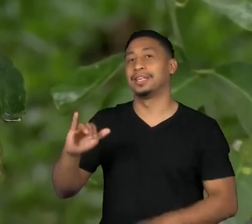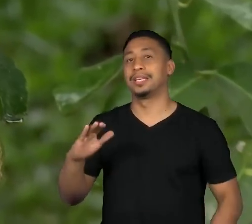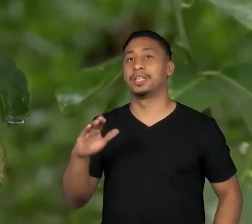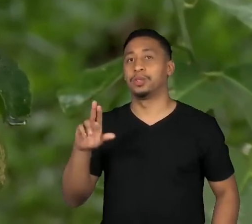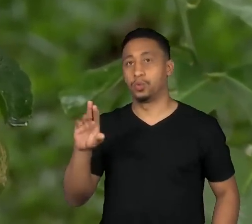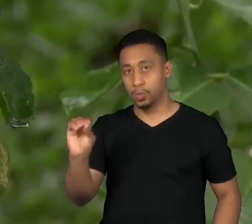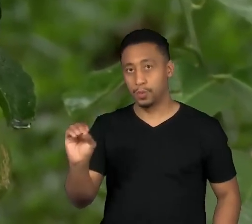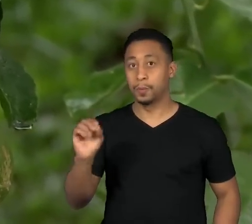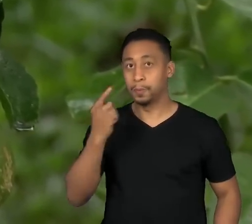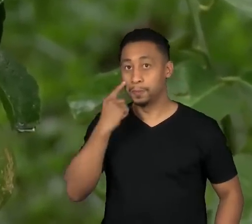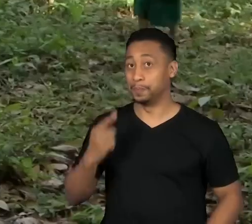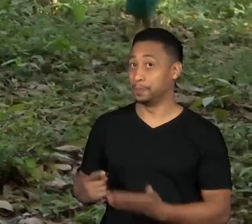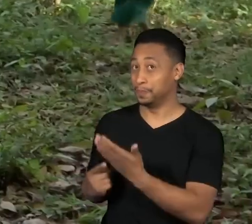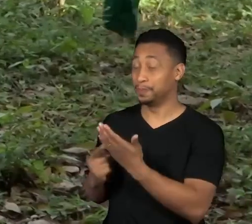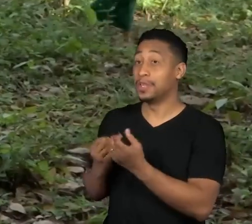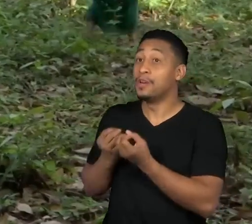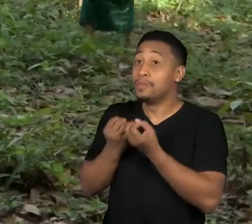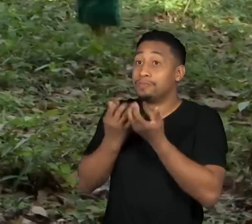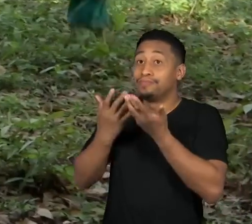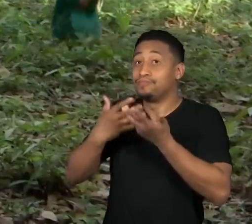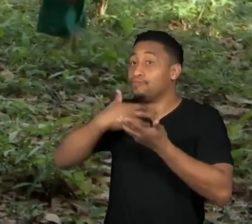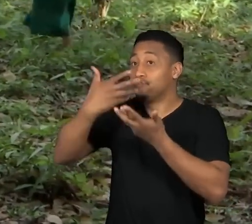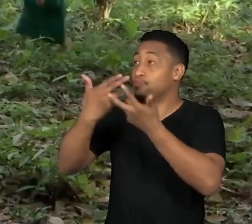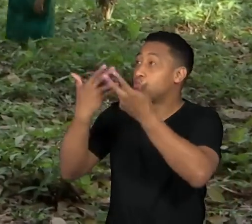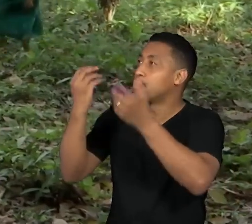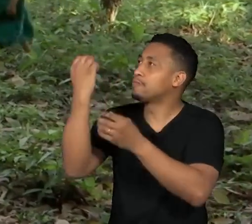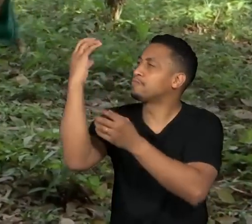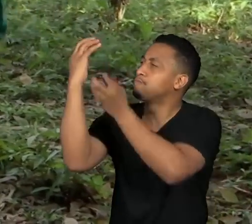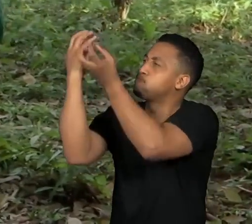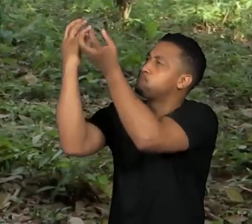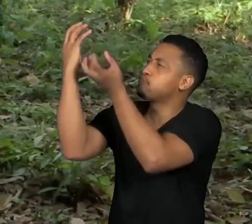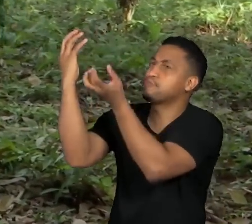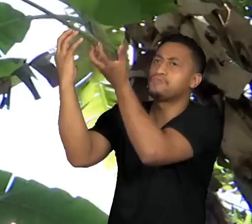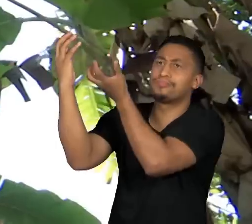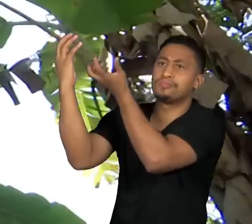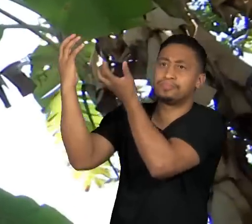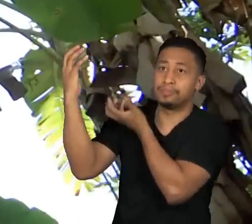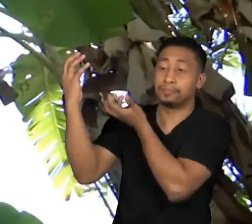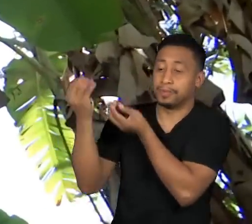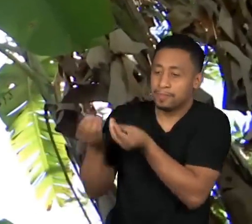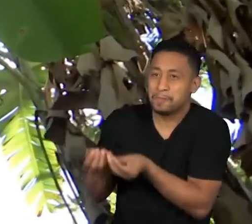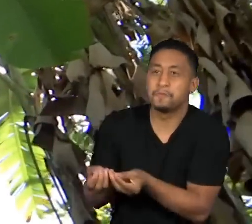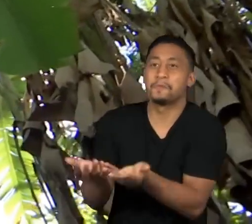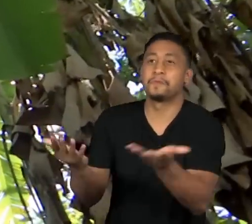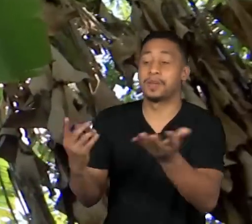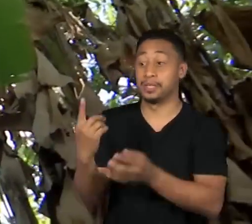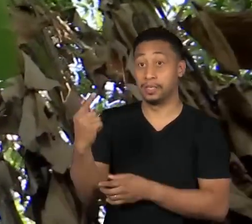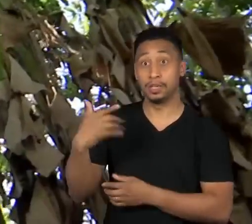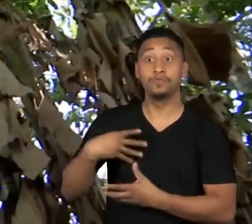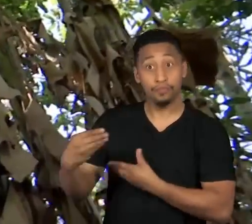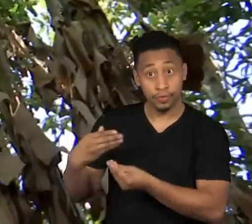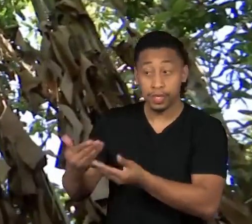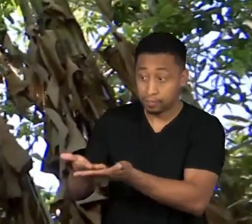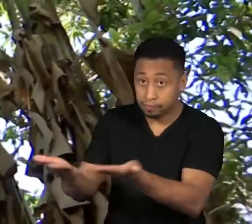O alimento que brota garante sustento dos 17 filhos. Agricultura que mantém a floresta em